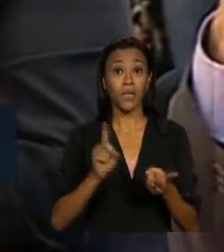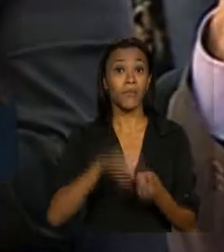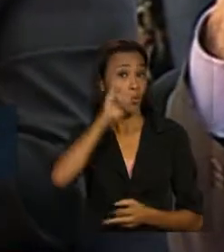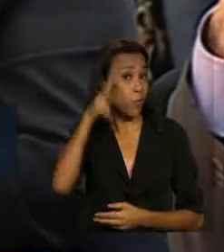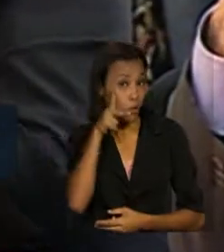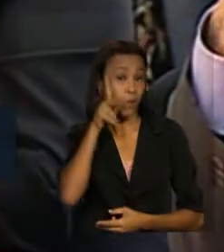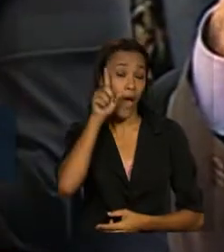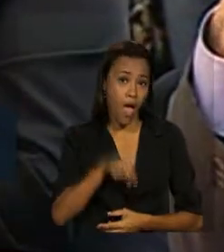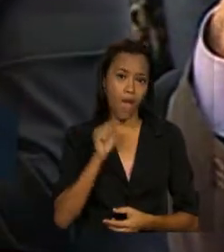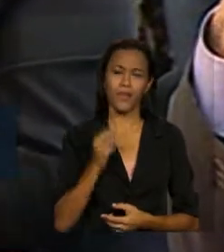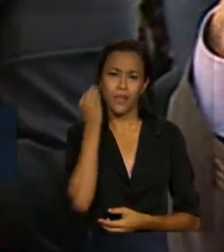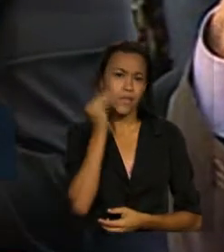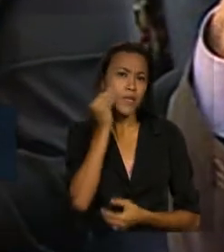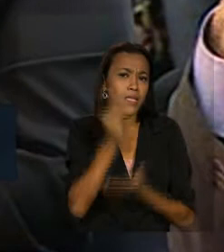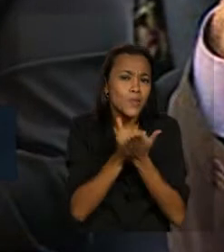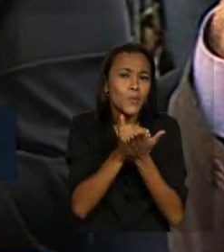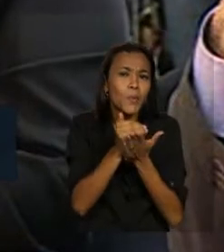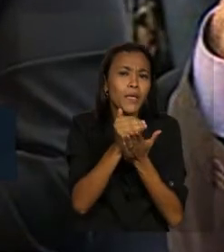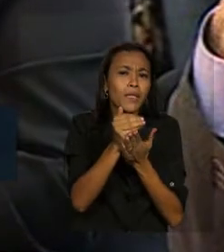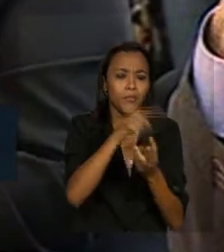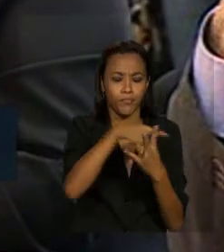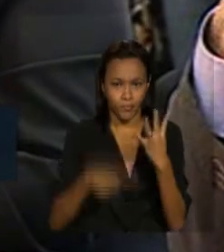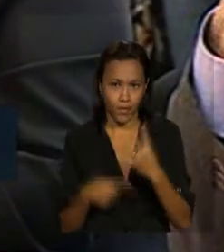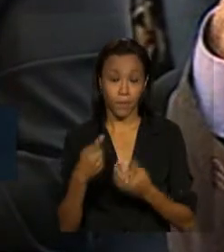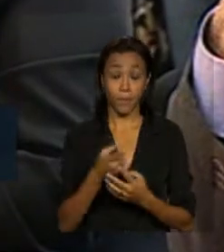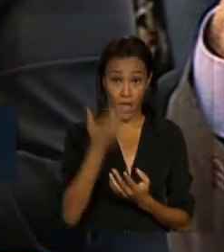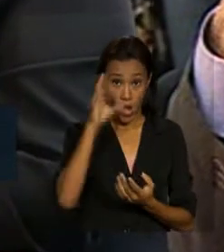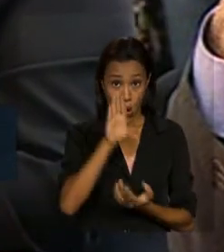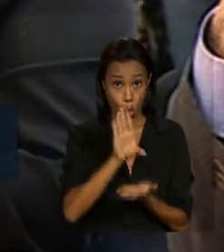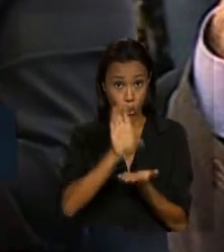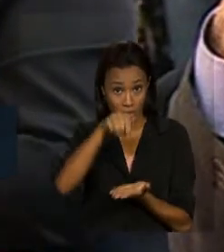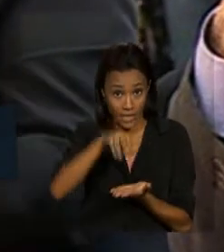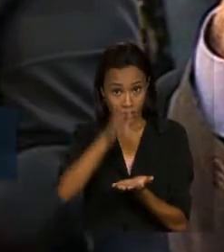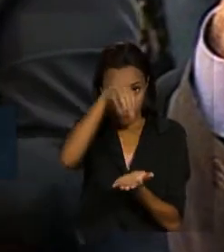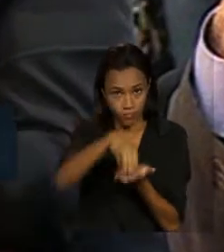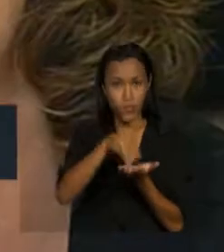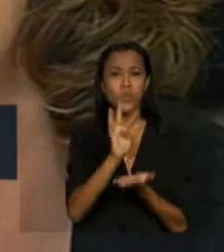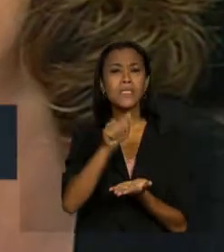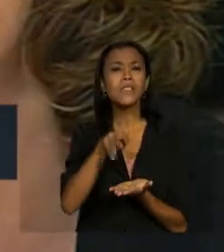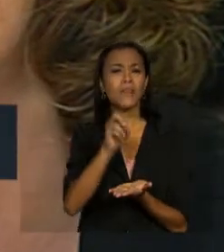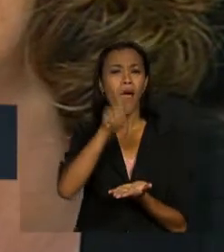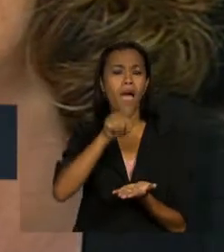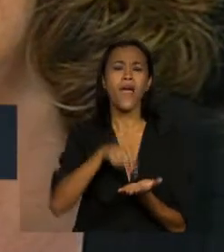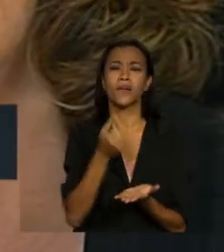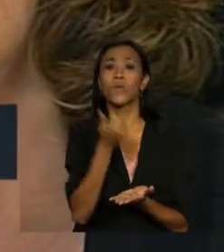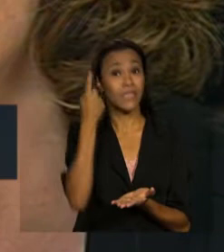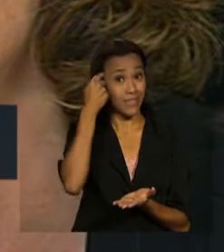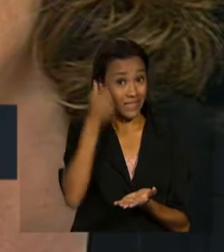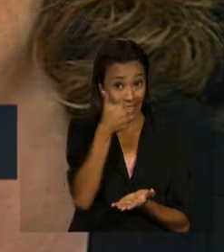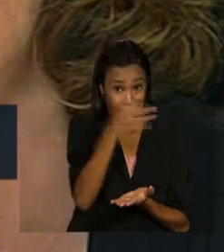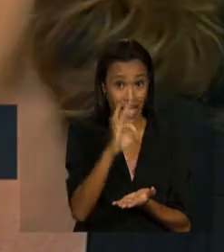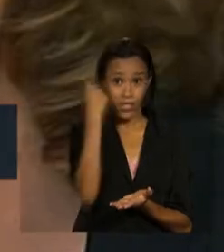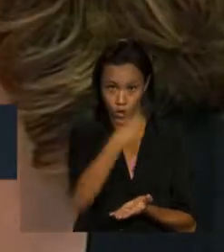Pessoa, nessa experiência inicial. O Centro Dia, ele tem são unidades que vão funcionar 10 dias, 10